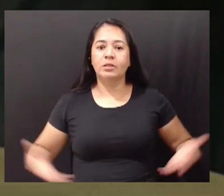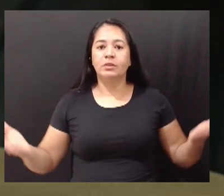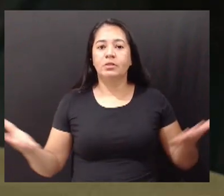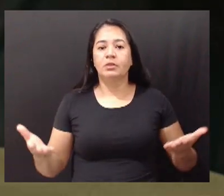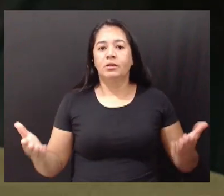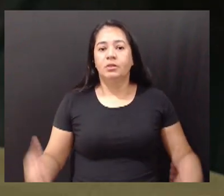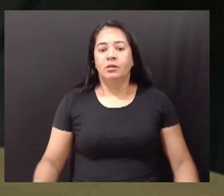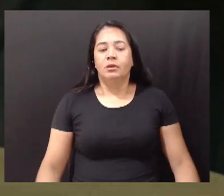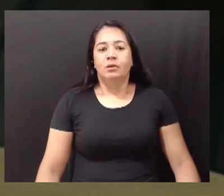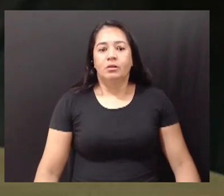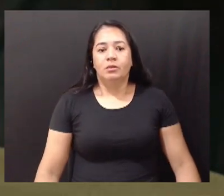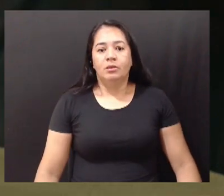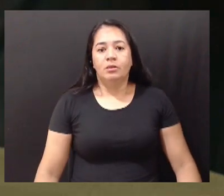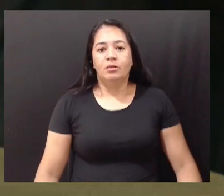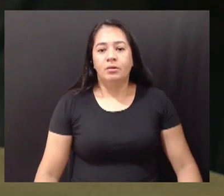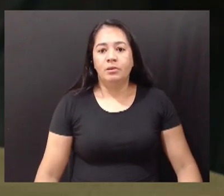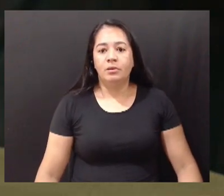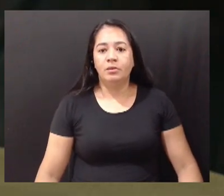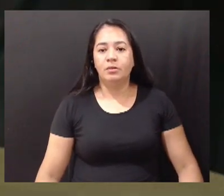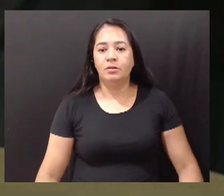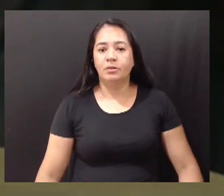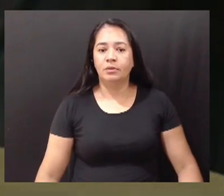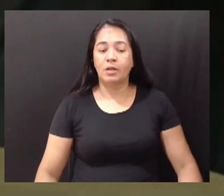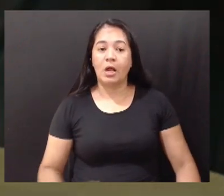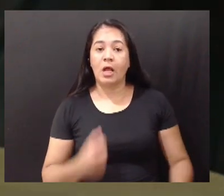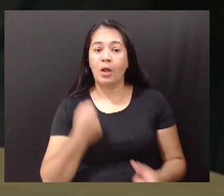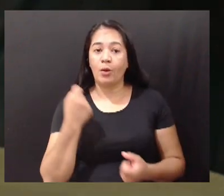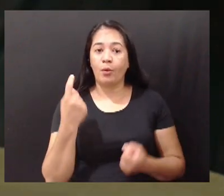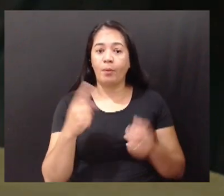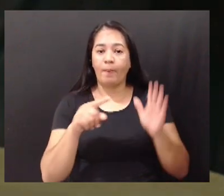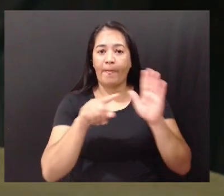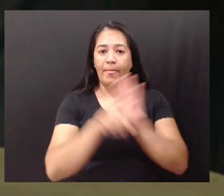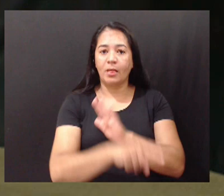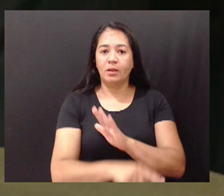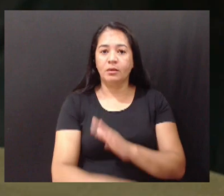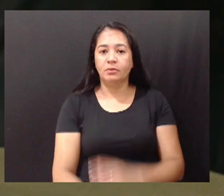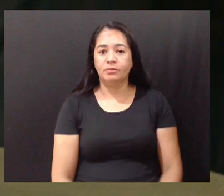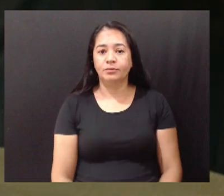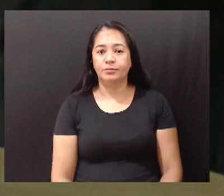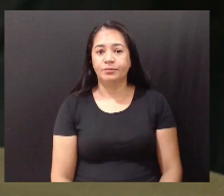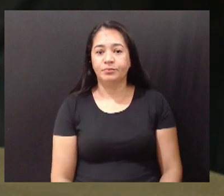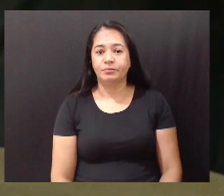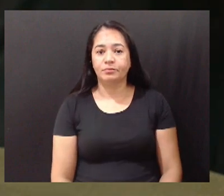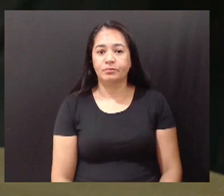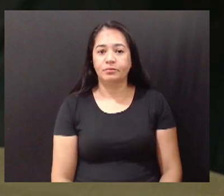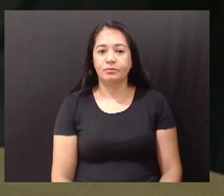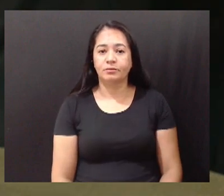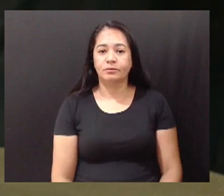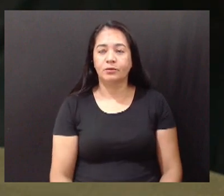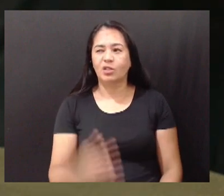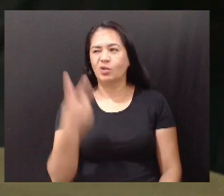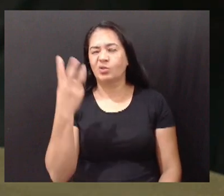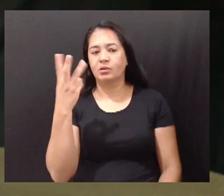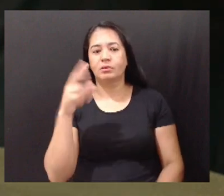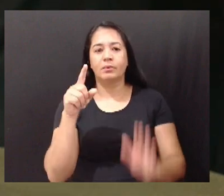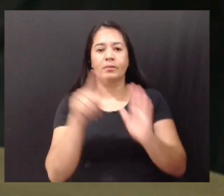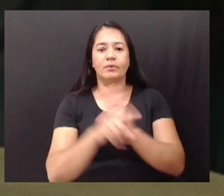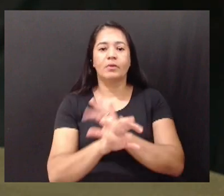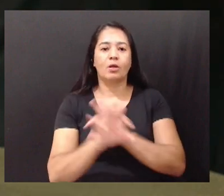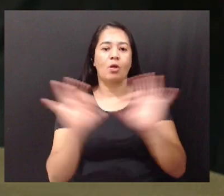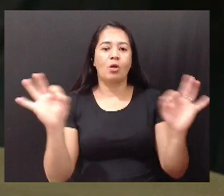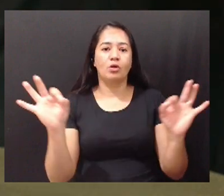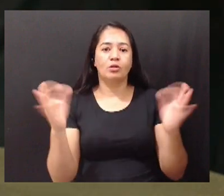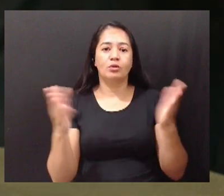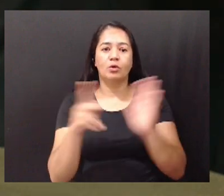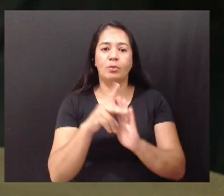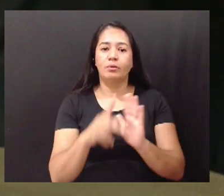A produção está avisando aqui, nós temos algumas perguntas. Eu acho que vai dar tempo de responder umas 2, 3 perguntas, mas está tudo ótimo. O programa de hoje muito